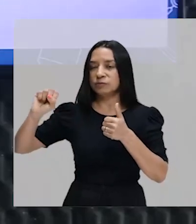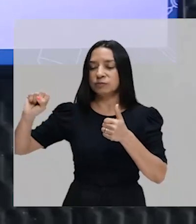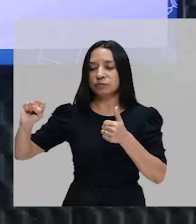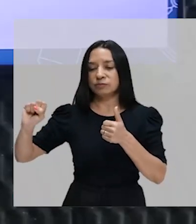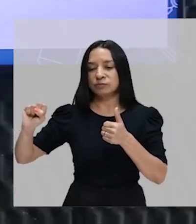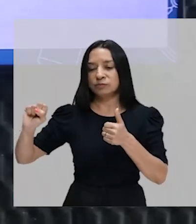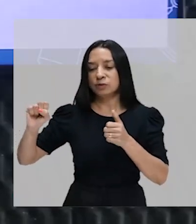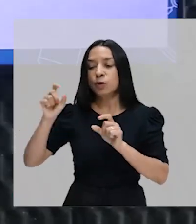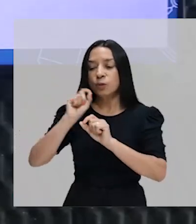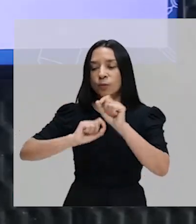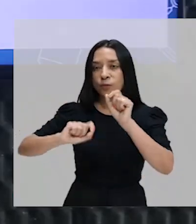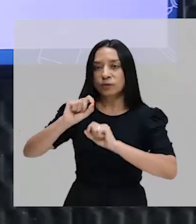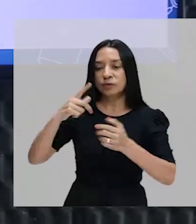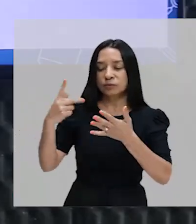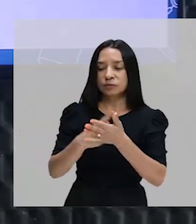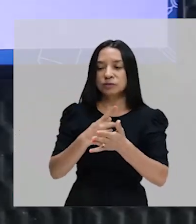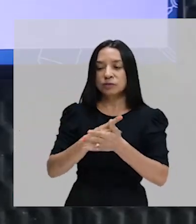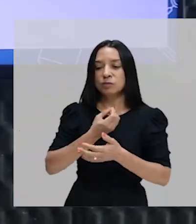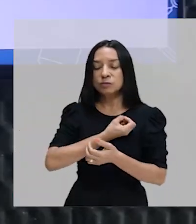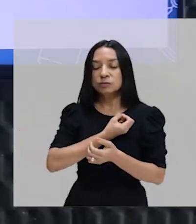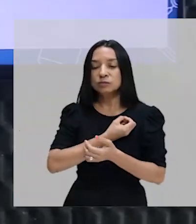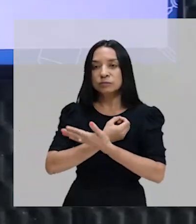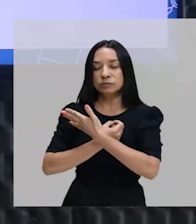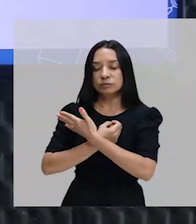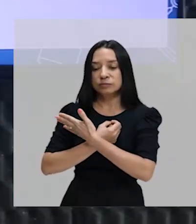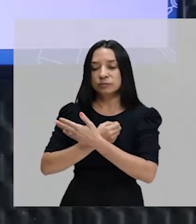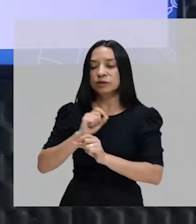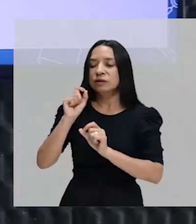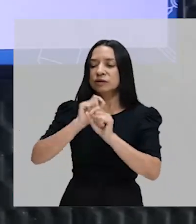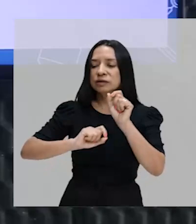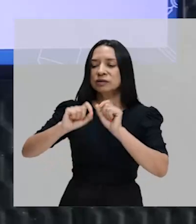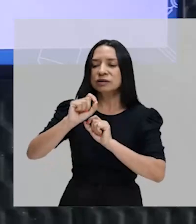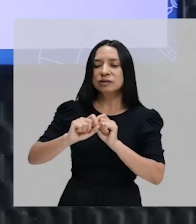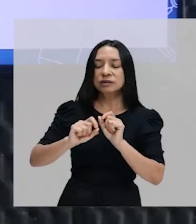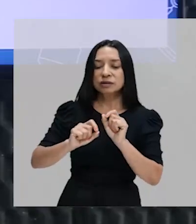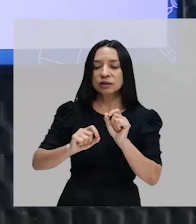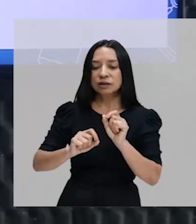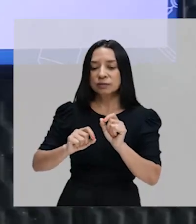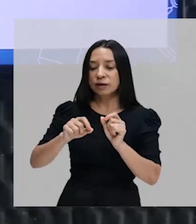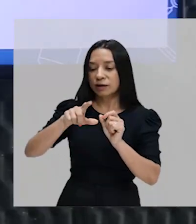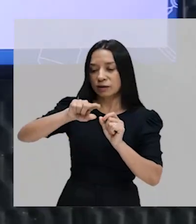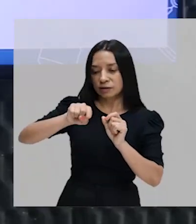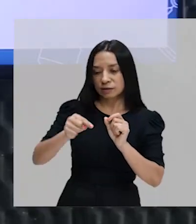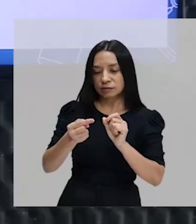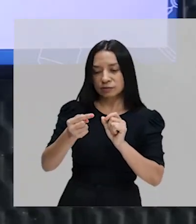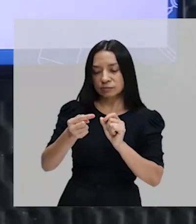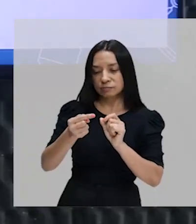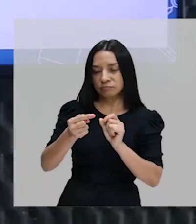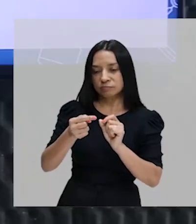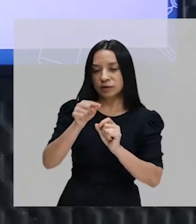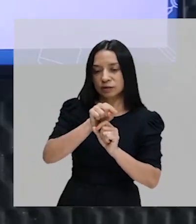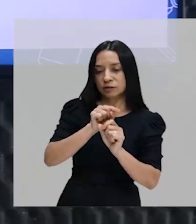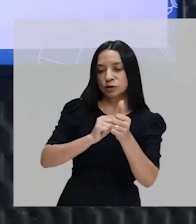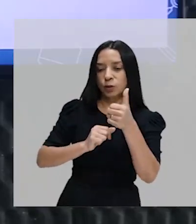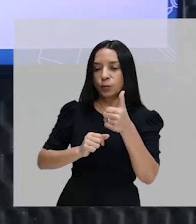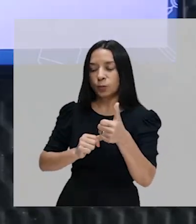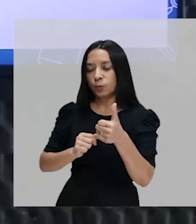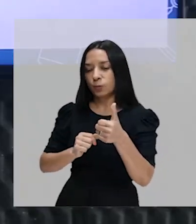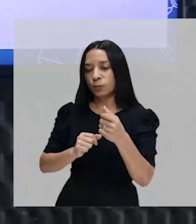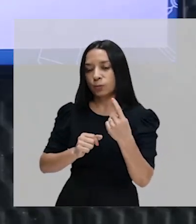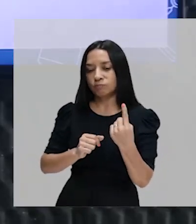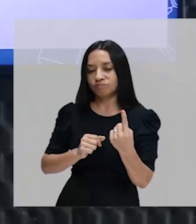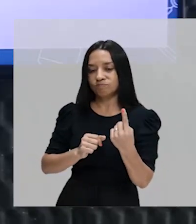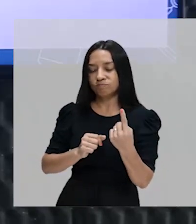1,58888. Olha o que está acontecendo com esse número aqui. Quem é a parte inteira? Quem está antes da vírgula? É a unidade. Tem um algarismo que não